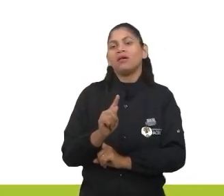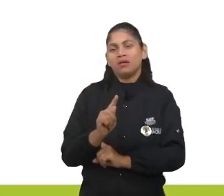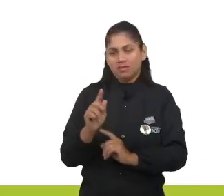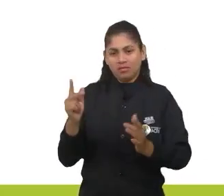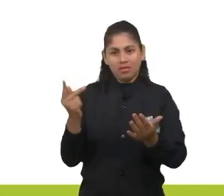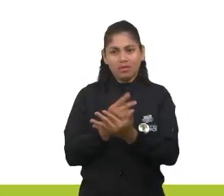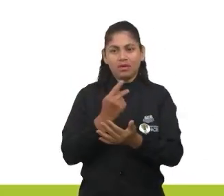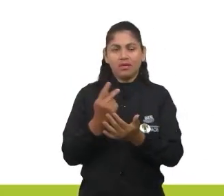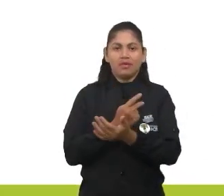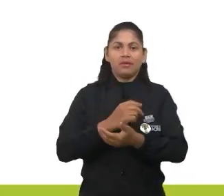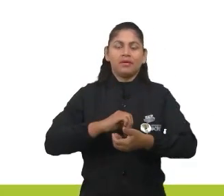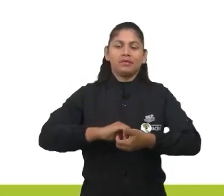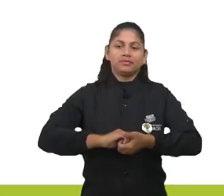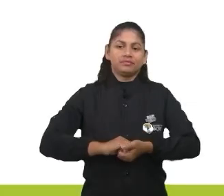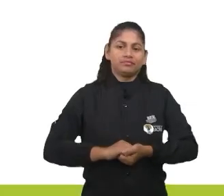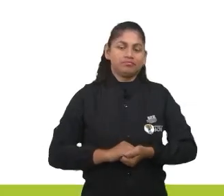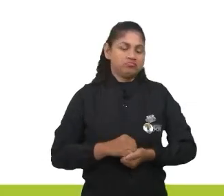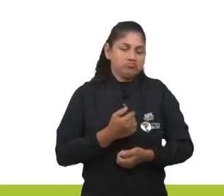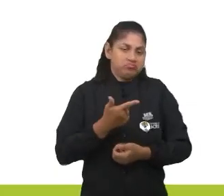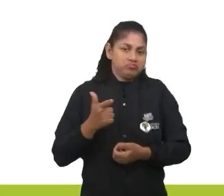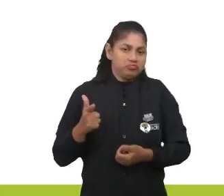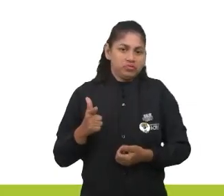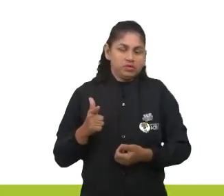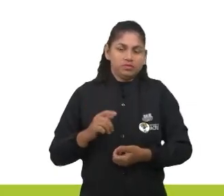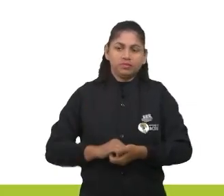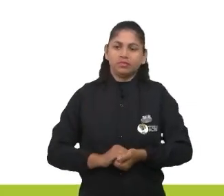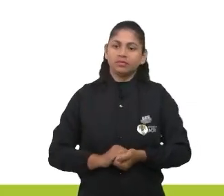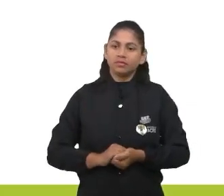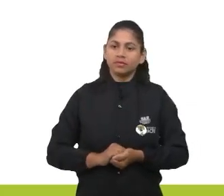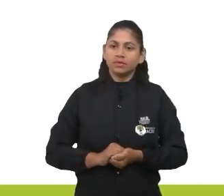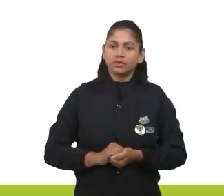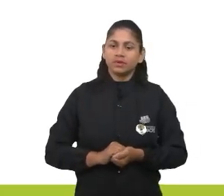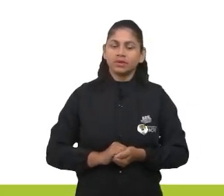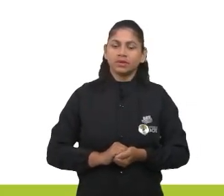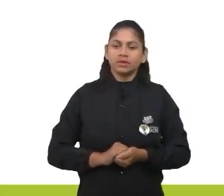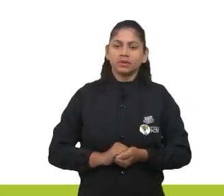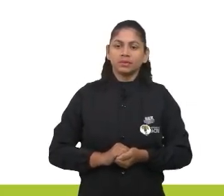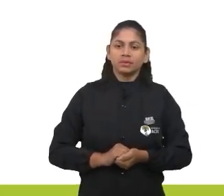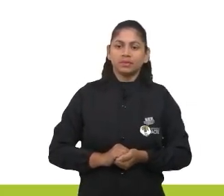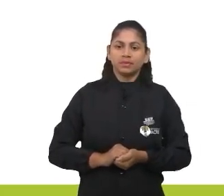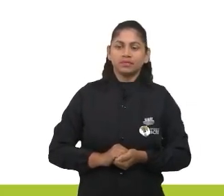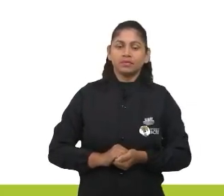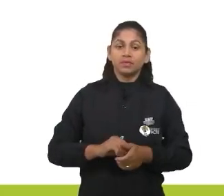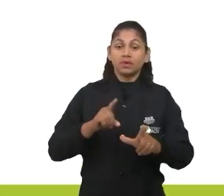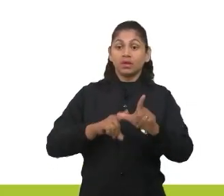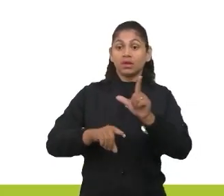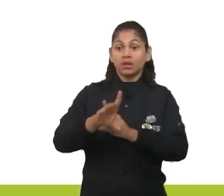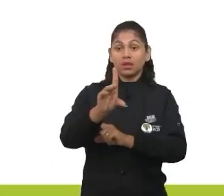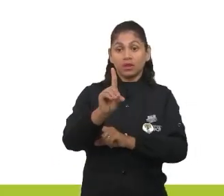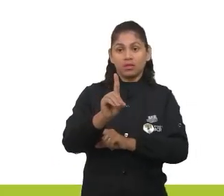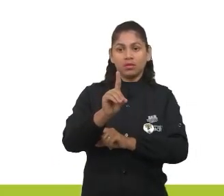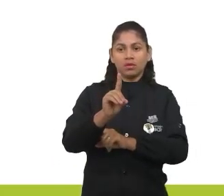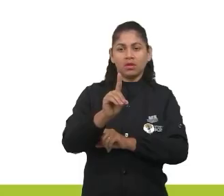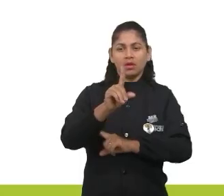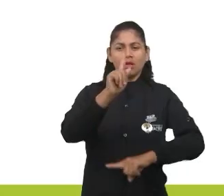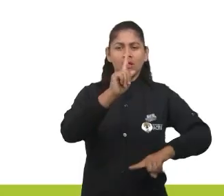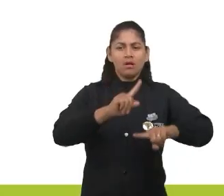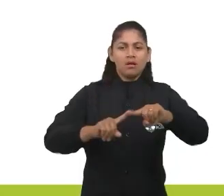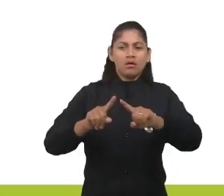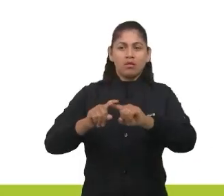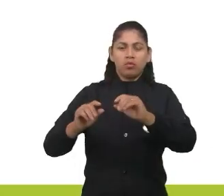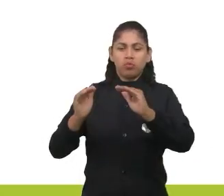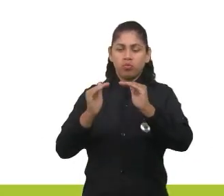necessidades simbólicas. Isso não existe. Então, letra D, mercadorias sobre